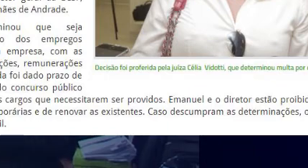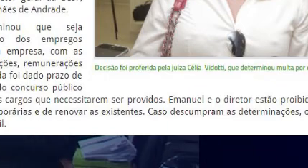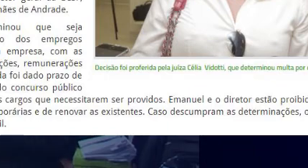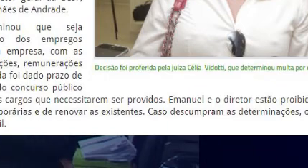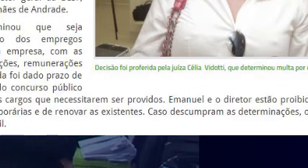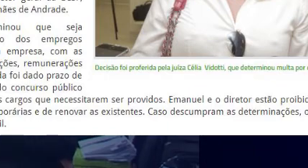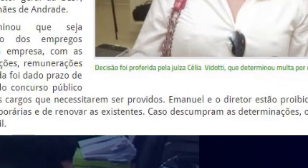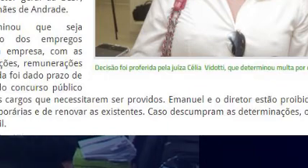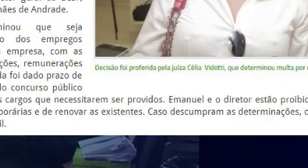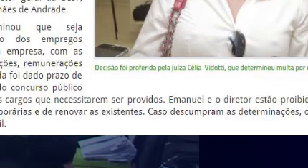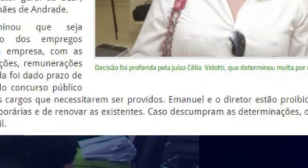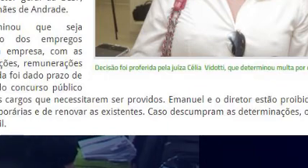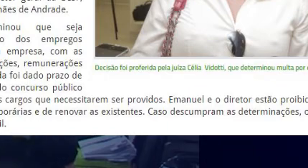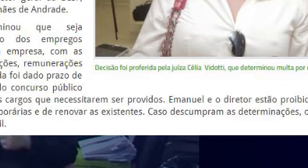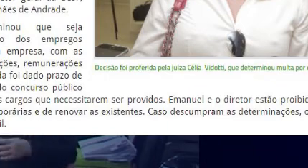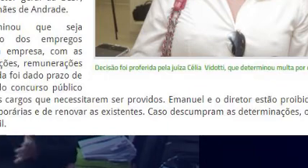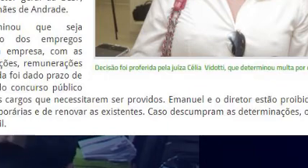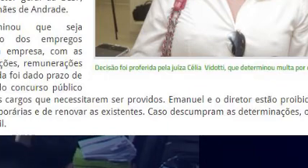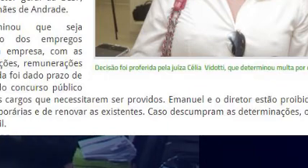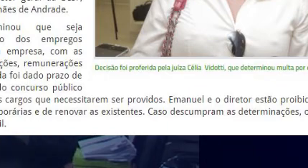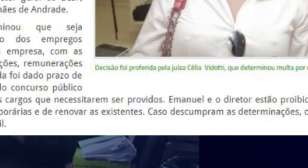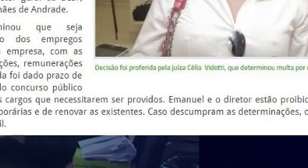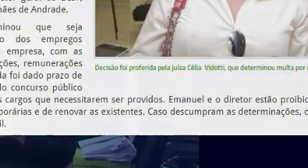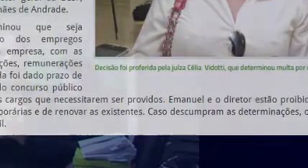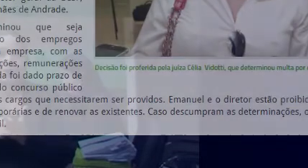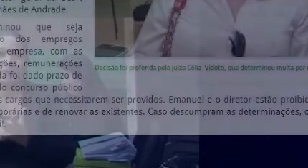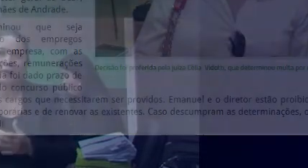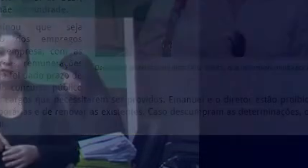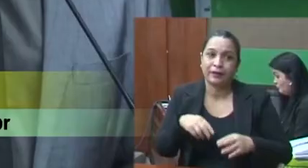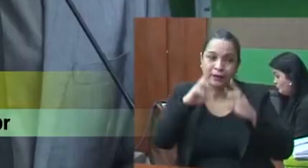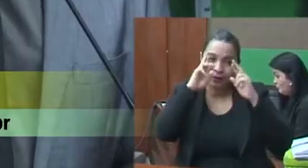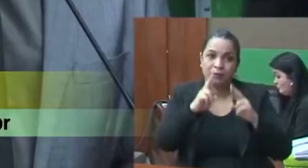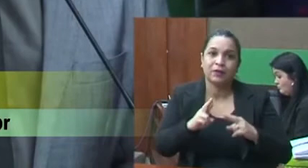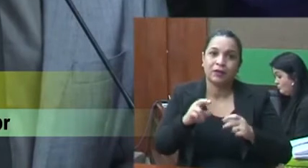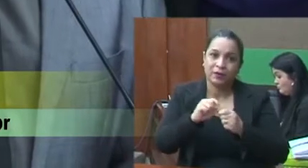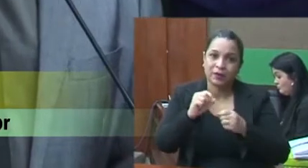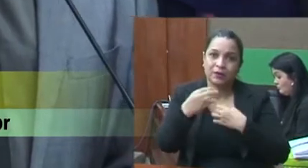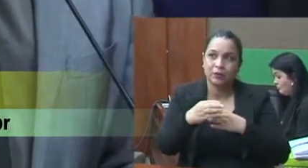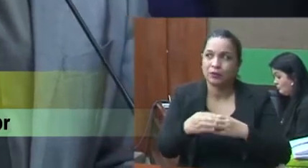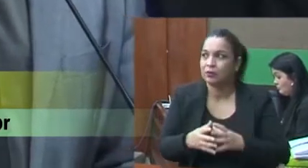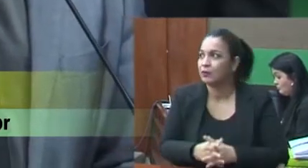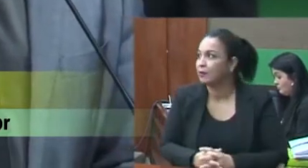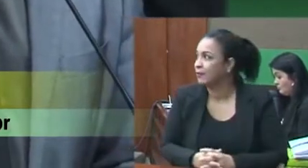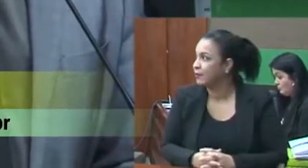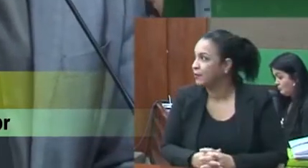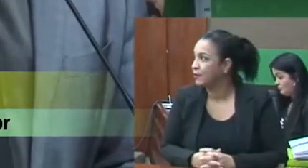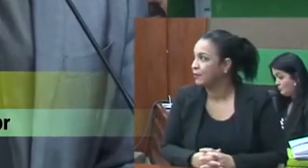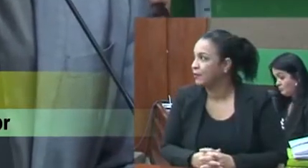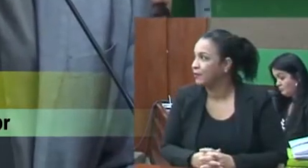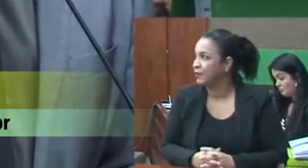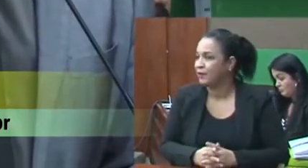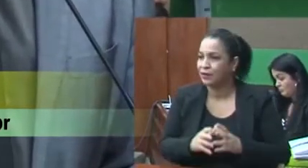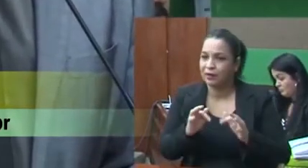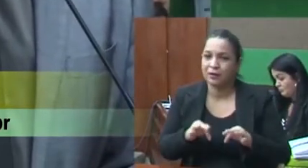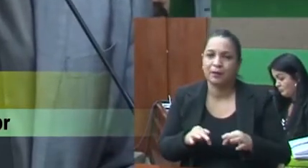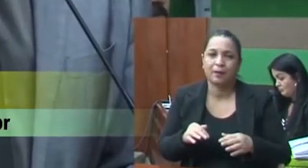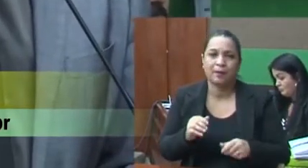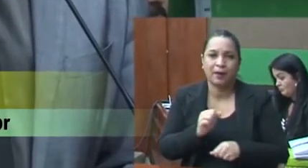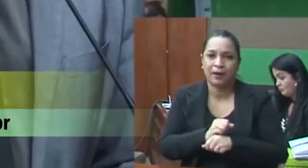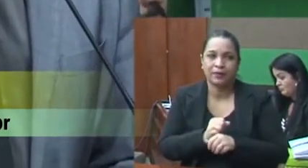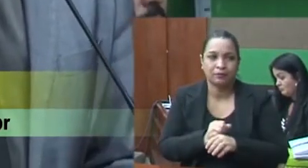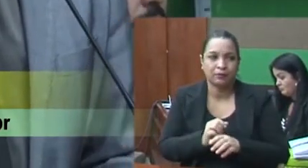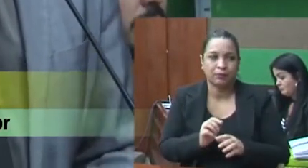seletivo, é porque essa casa fiscalizou e ele está fazendo por obrigação. Para concluir, chega de